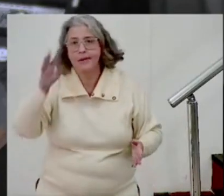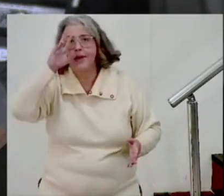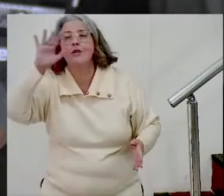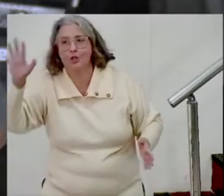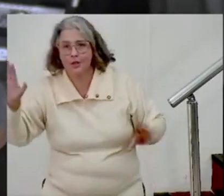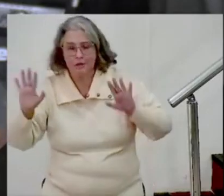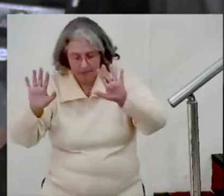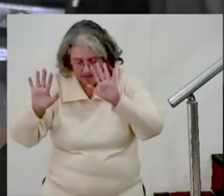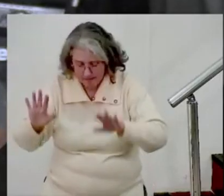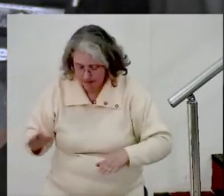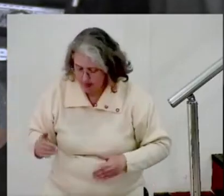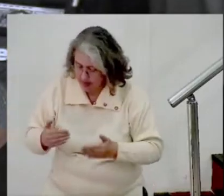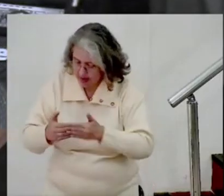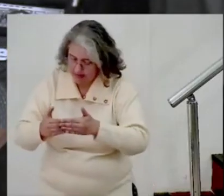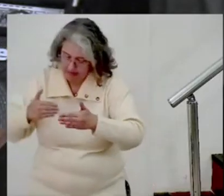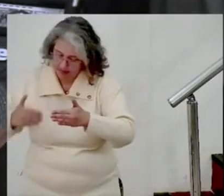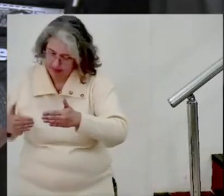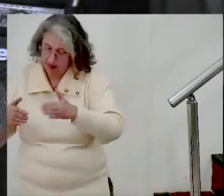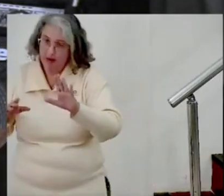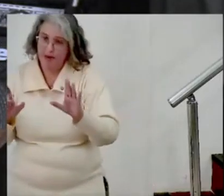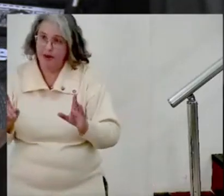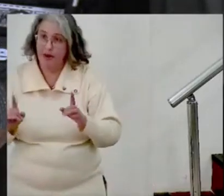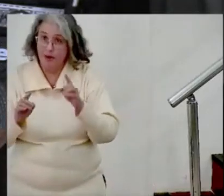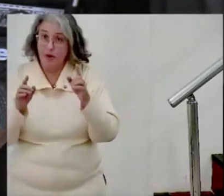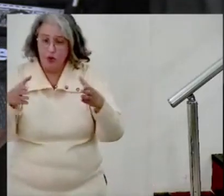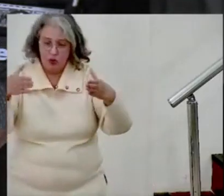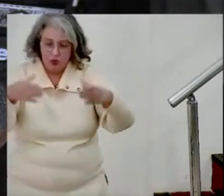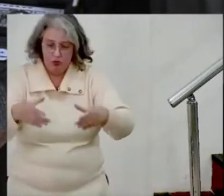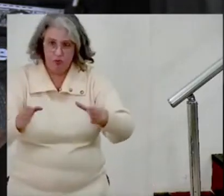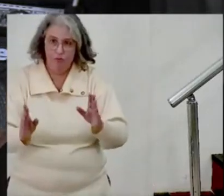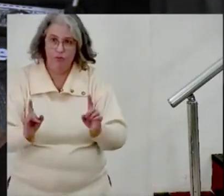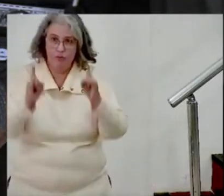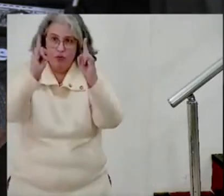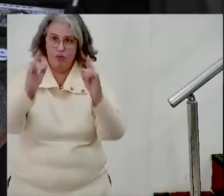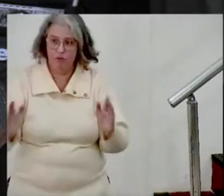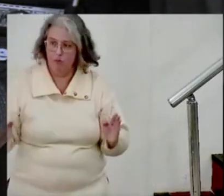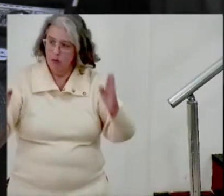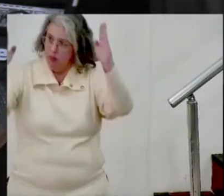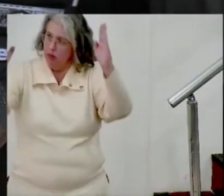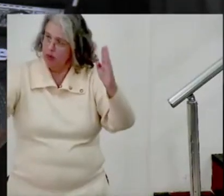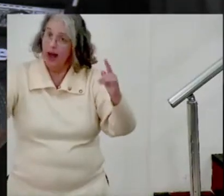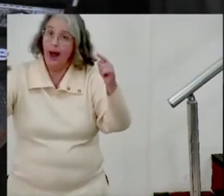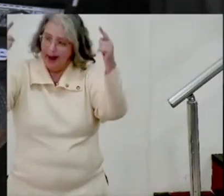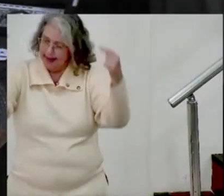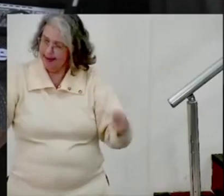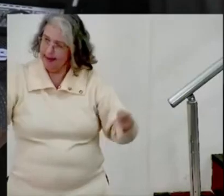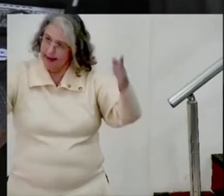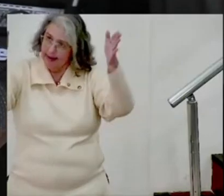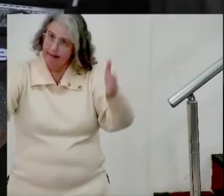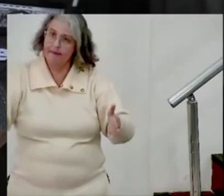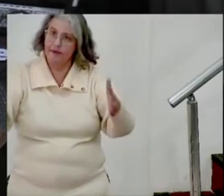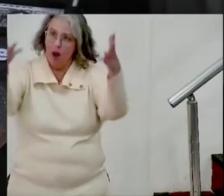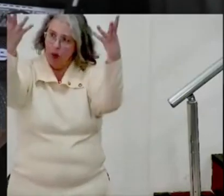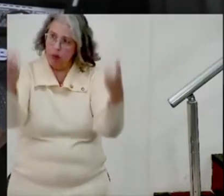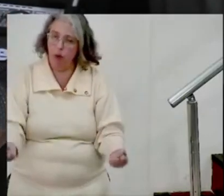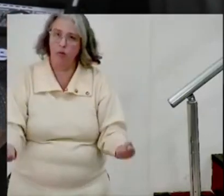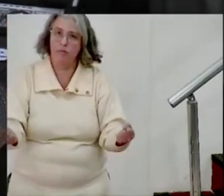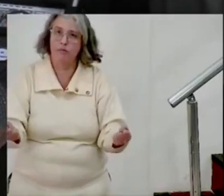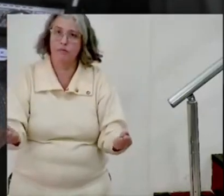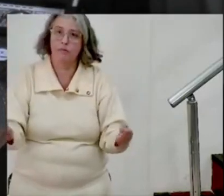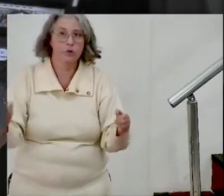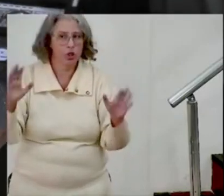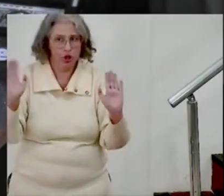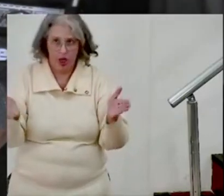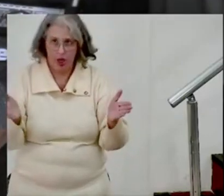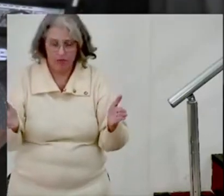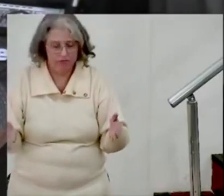passaram pela primeira camada da muralha e estão caminhando para a segunda, na tentativa de tomar a cidade de Laquis e com os seus escudos. Você